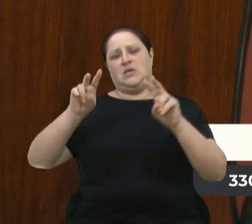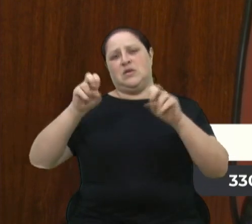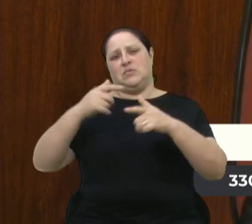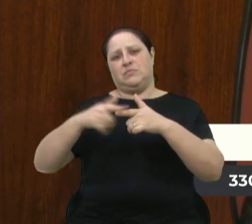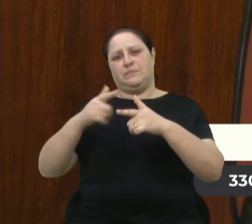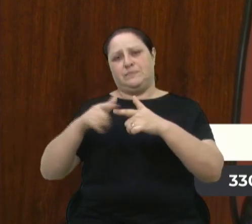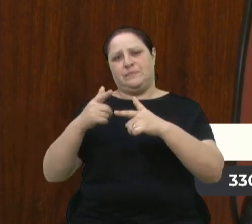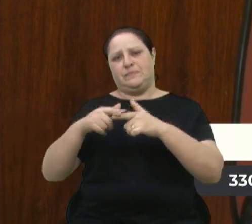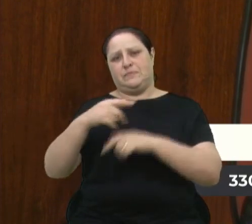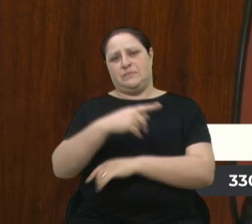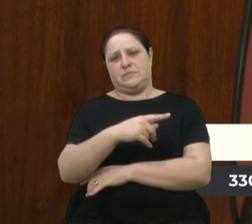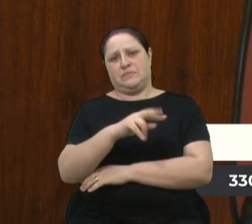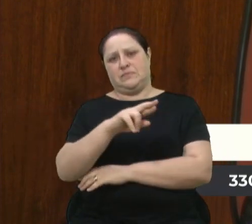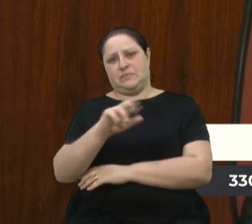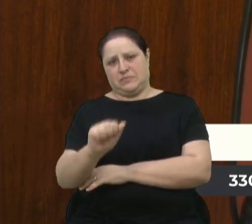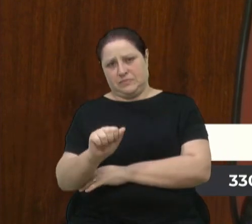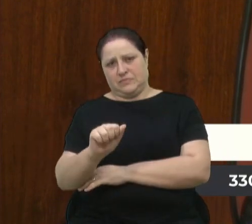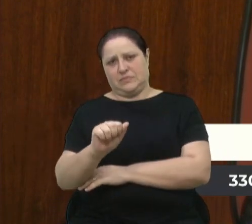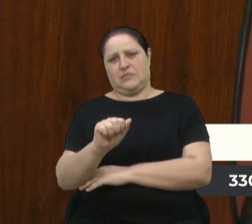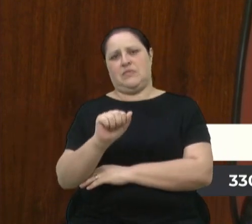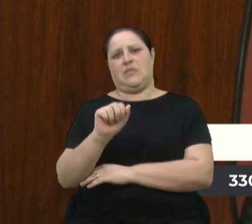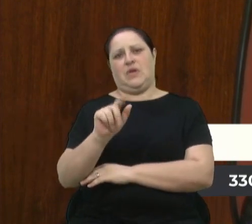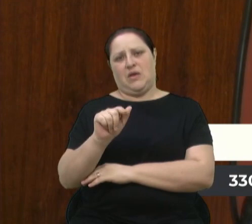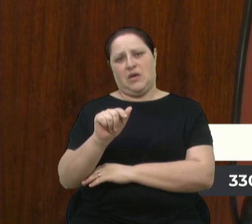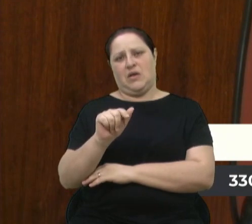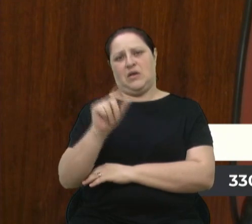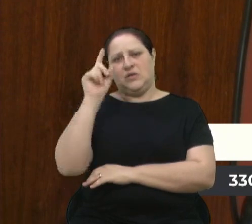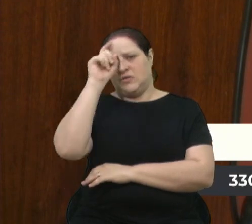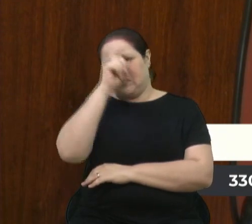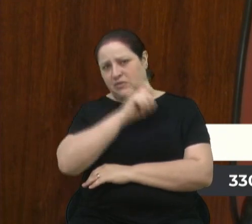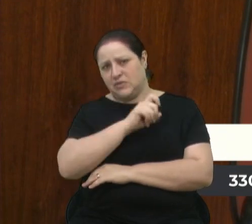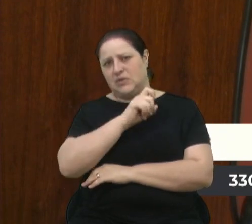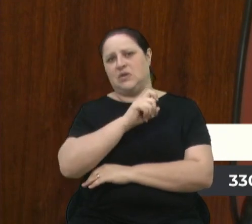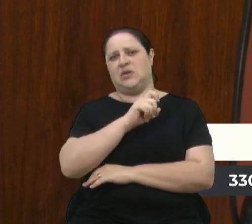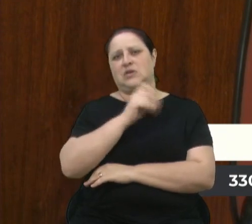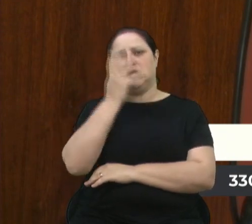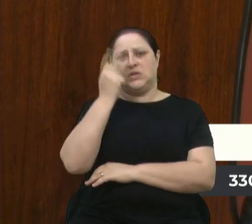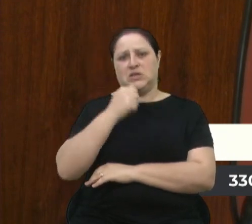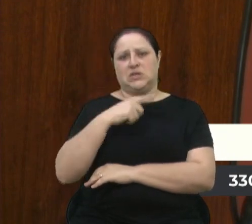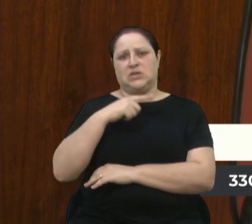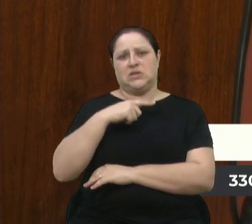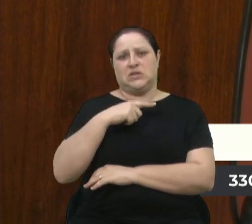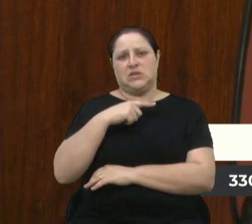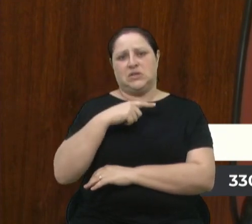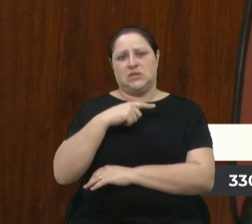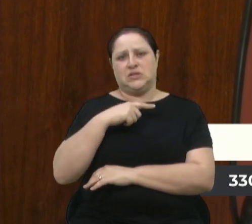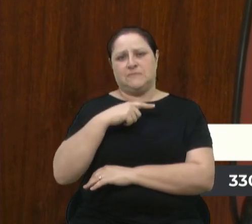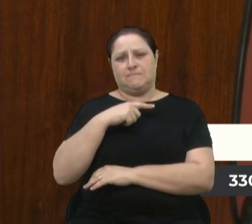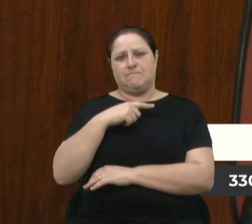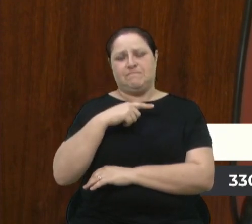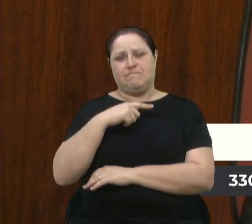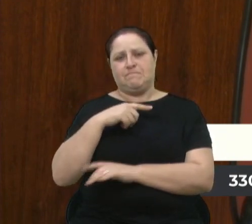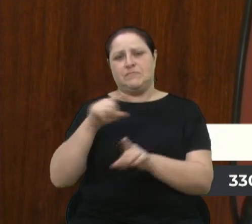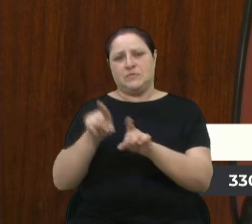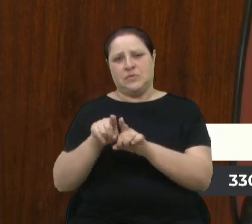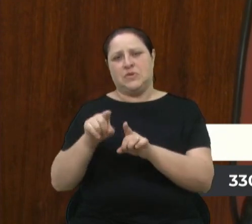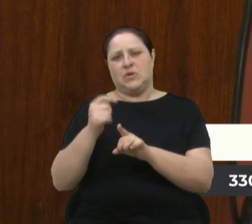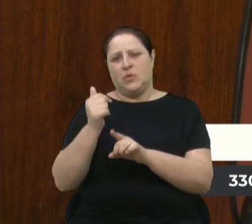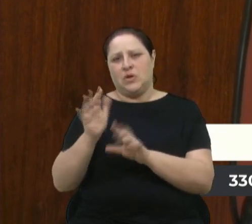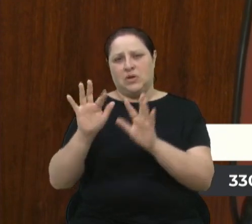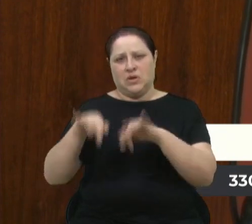do PRA, né, que é a dificuldade que as crianças ainda têm, e de certa forma, como estava acabando